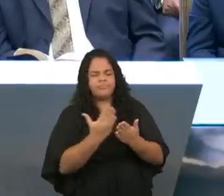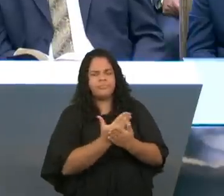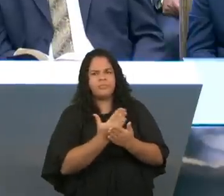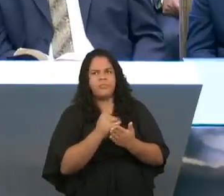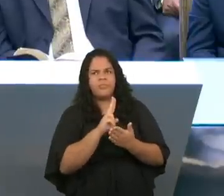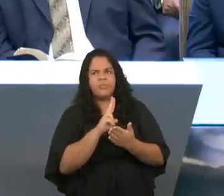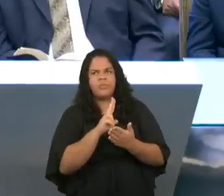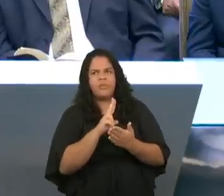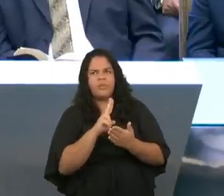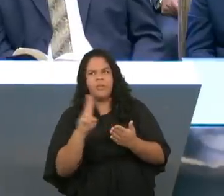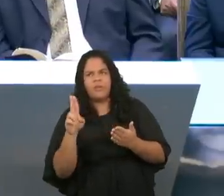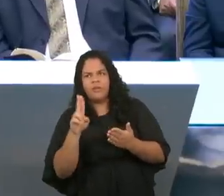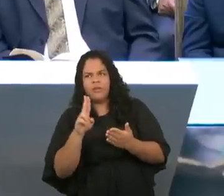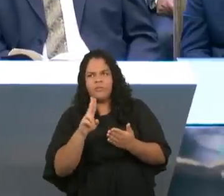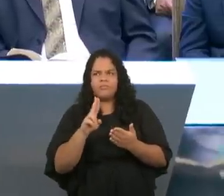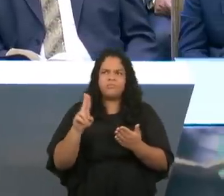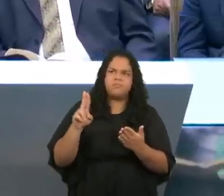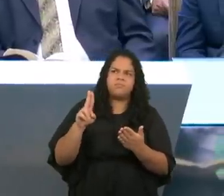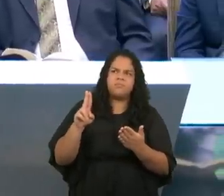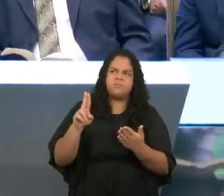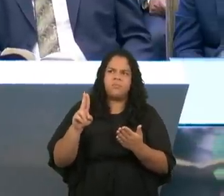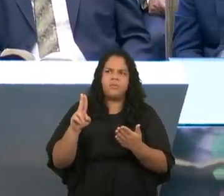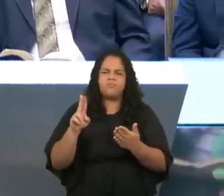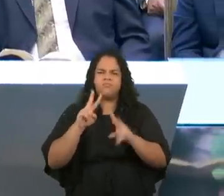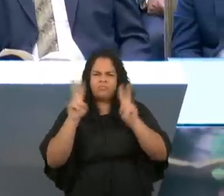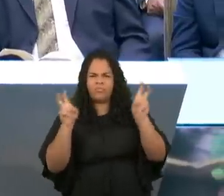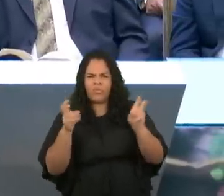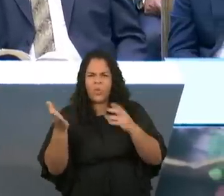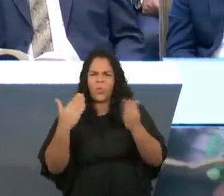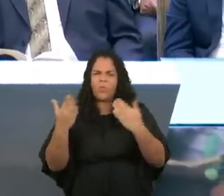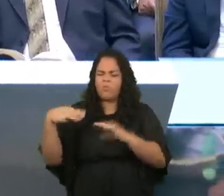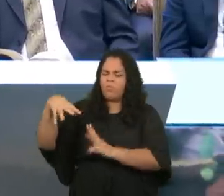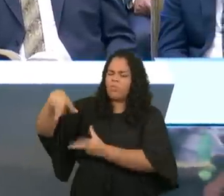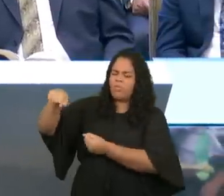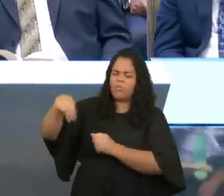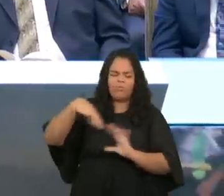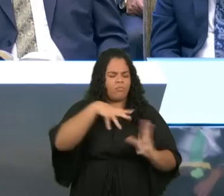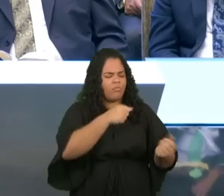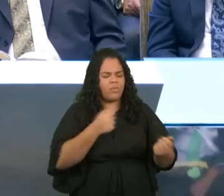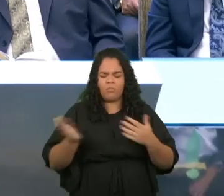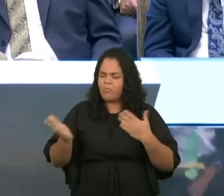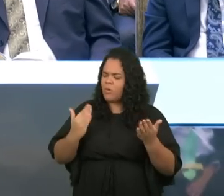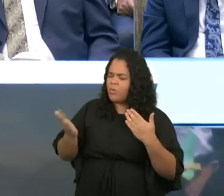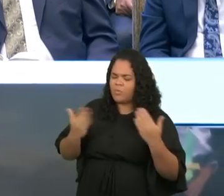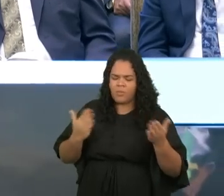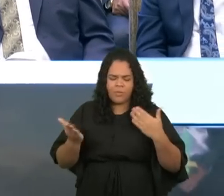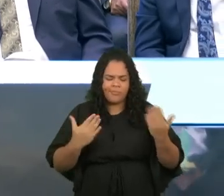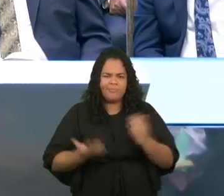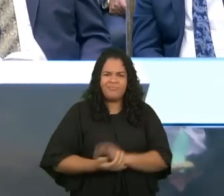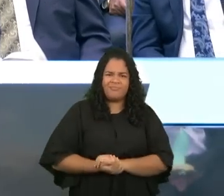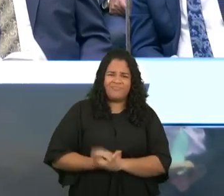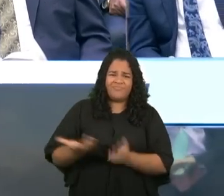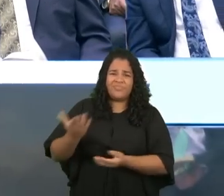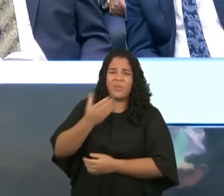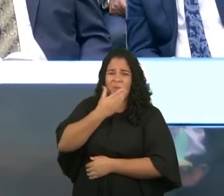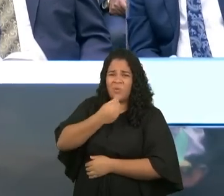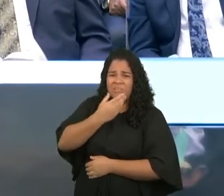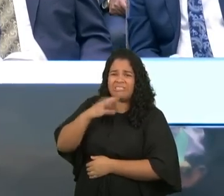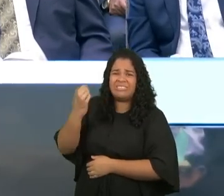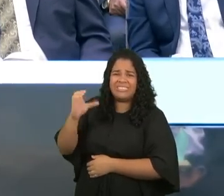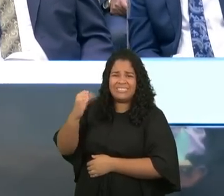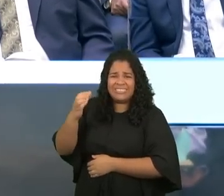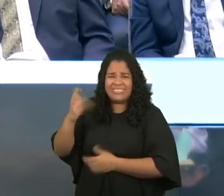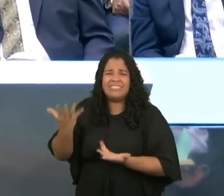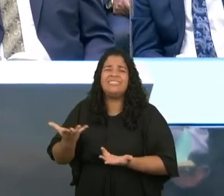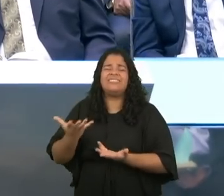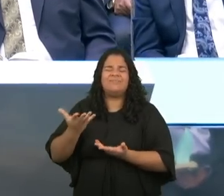Diálogo sobre Dois Mundos? Ele diz assim, ó, ele era um astrônomo, ele era físico, ele foi pai da física, ele é pai da astronomia,